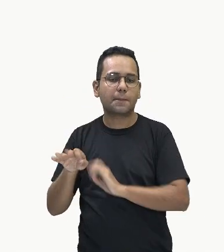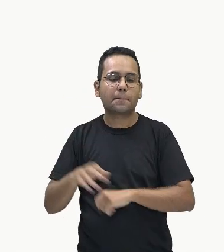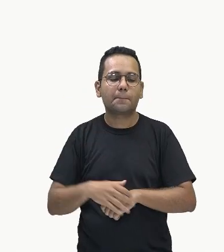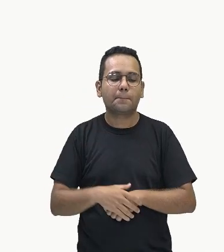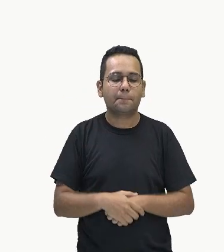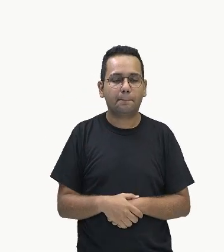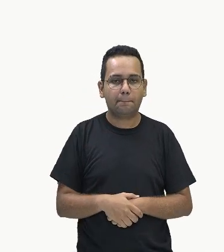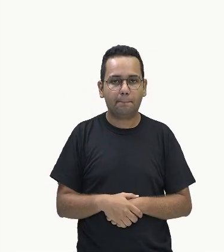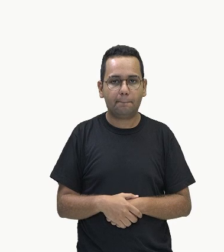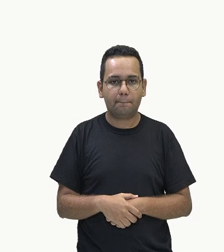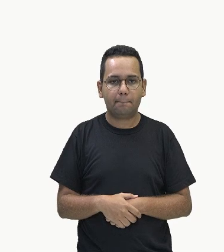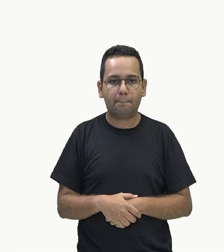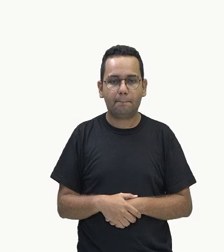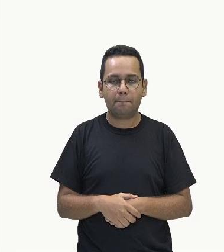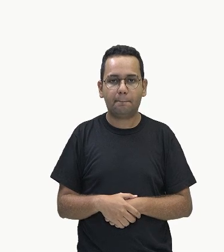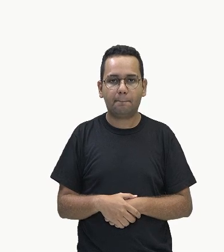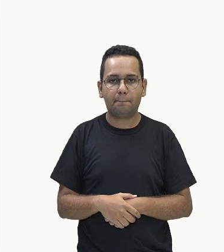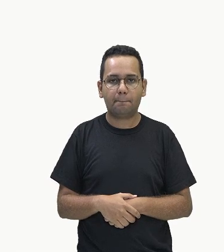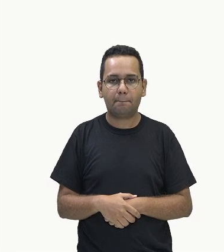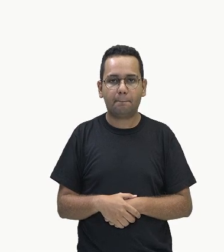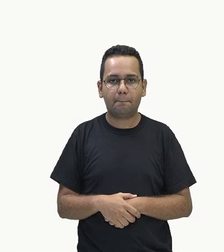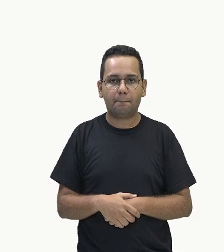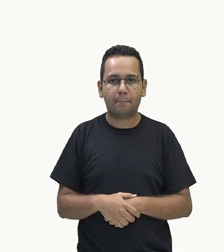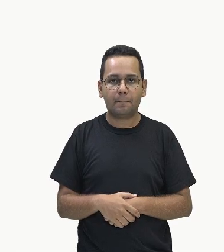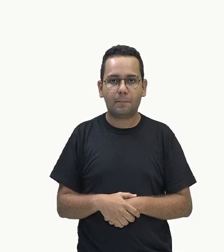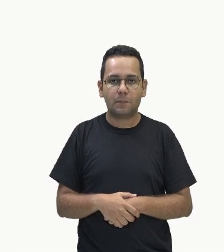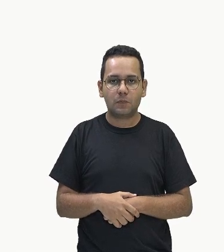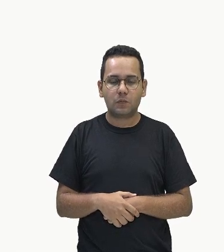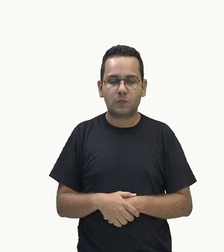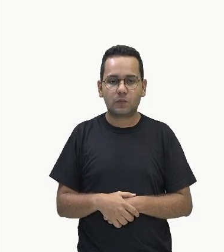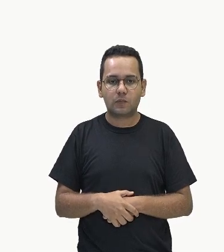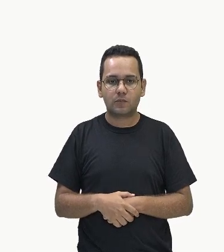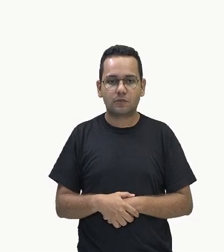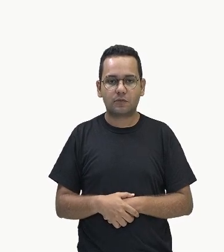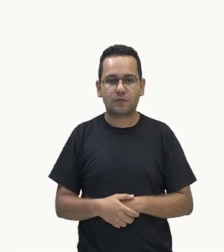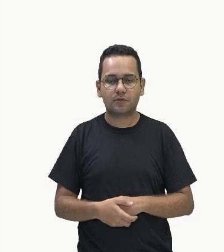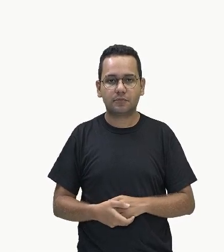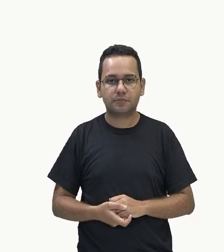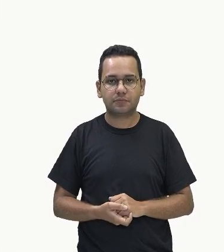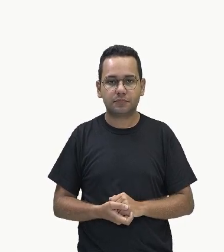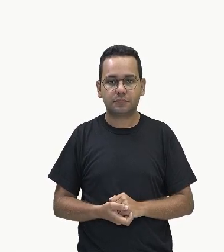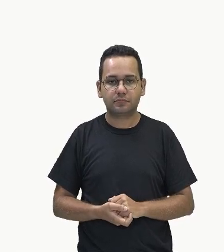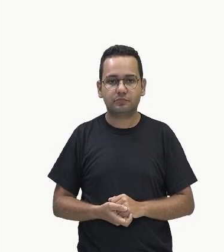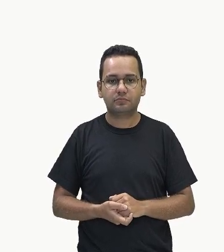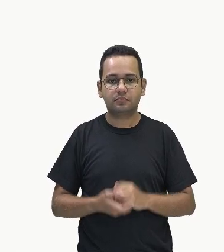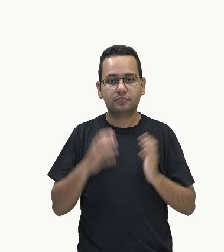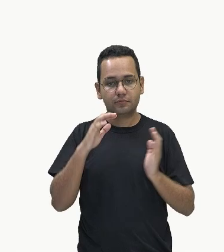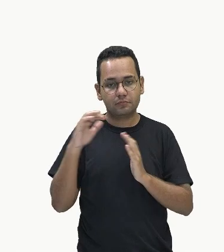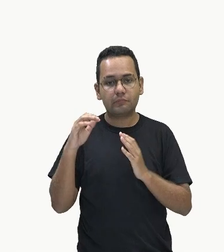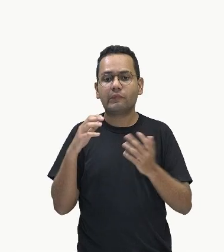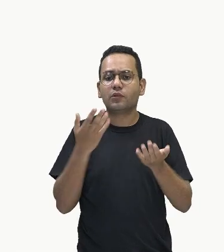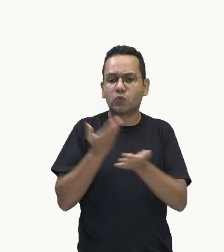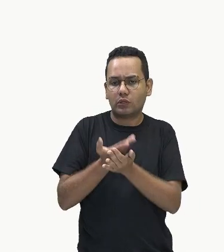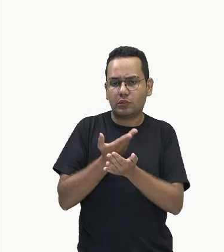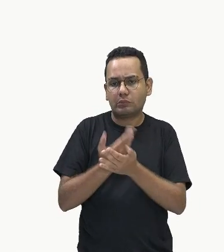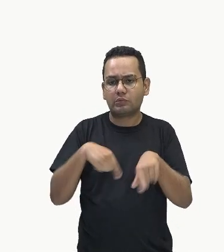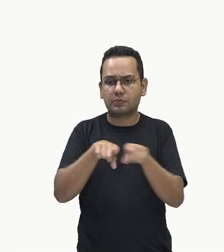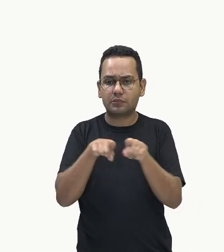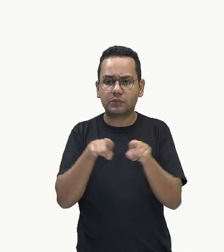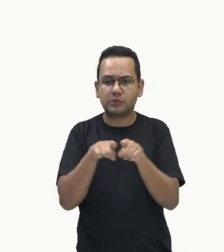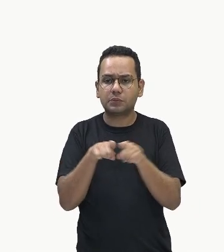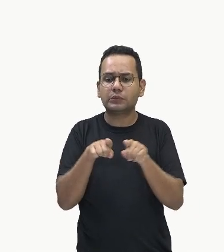ou seja, esses dados. Tudo bem? E aí a gente vai estudar, né, determinado conjunto de elementos,